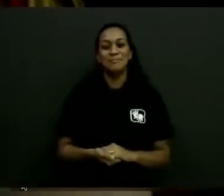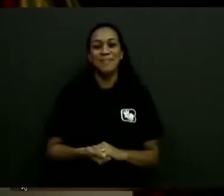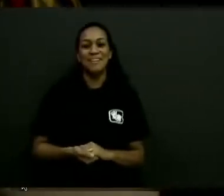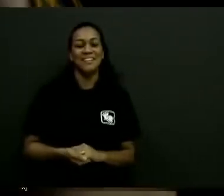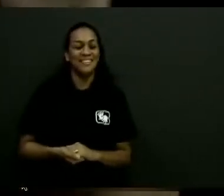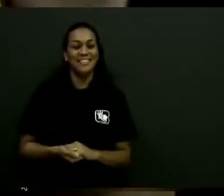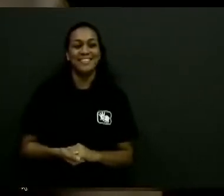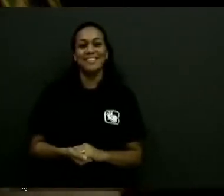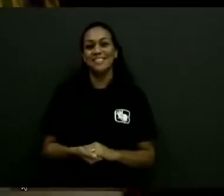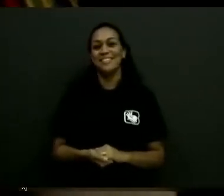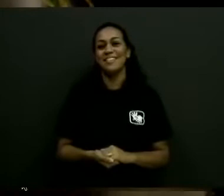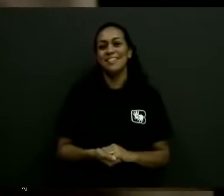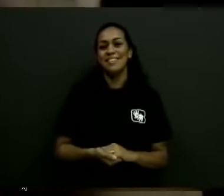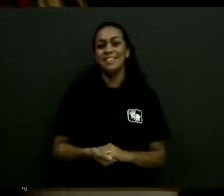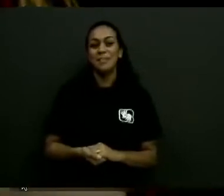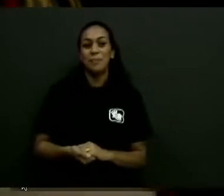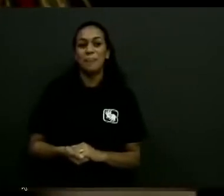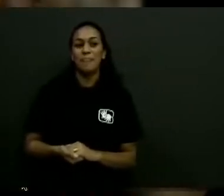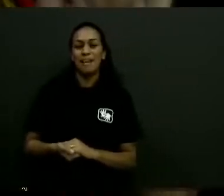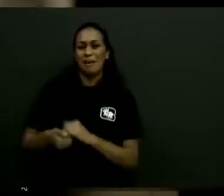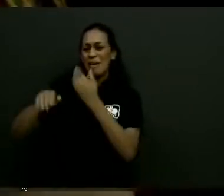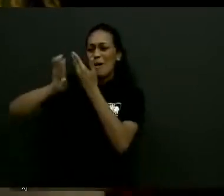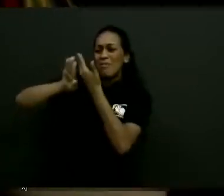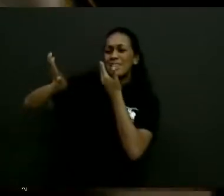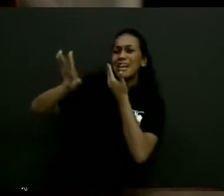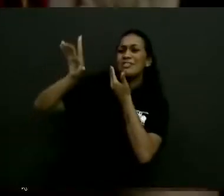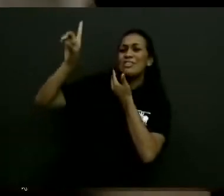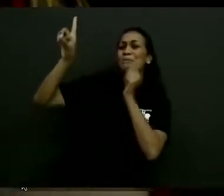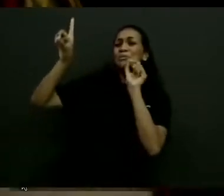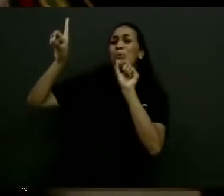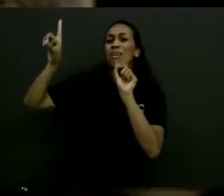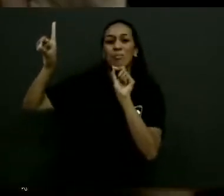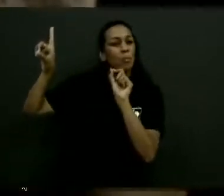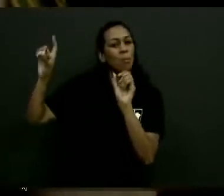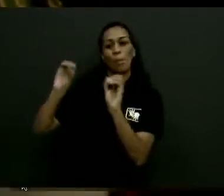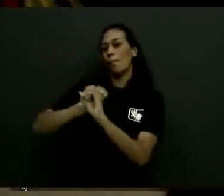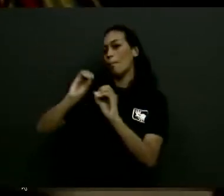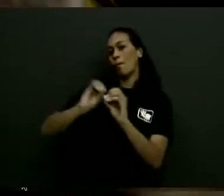Nada vai me separar do amor de Deus.